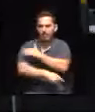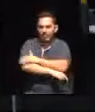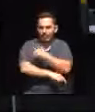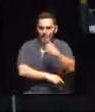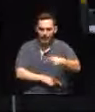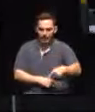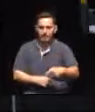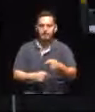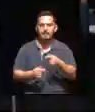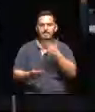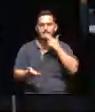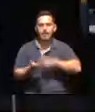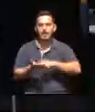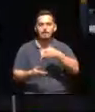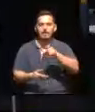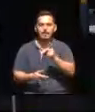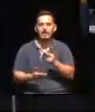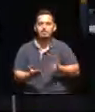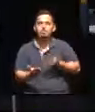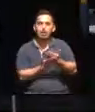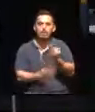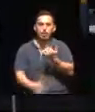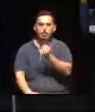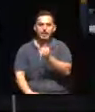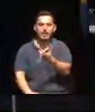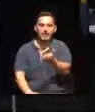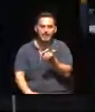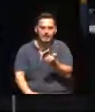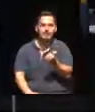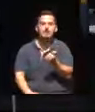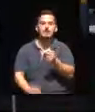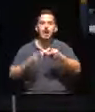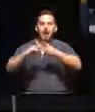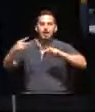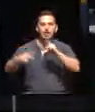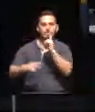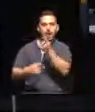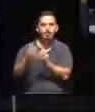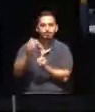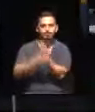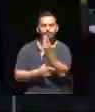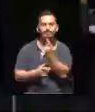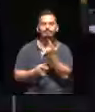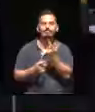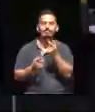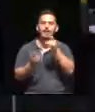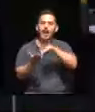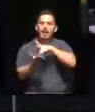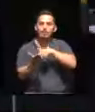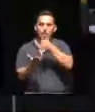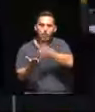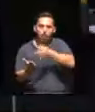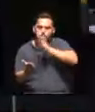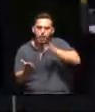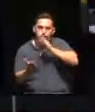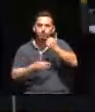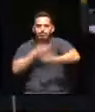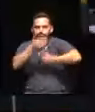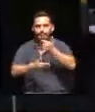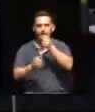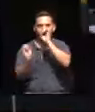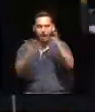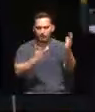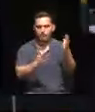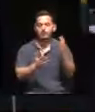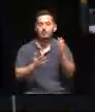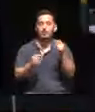fragilidades. Na verdade, o PEV propôs em 2015 que a Câmara criasse um manual de boas práticas sobre os procedimentos a realizar no